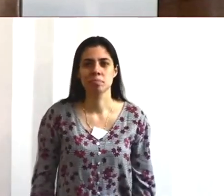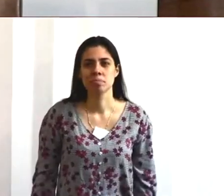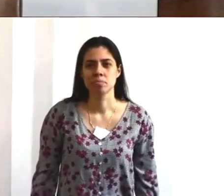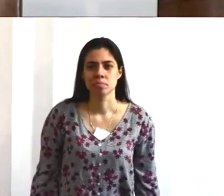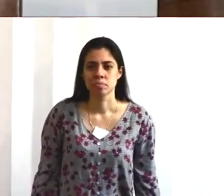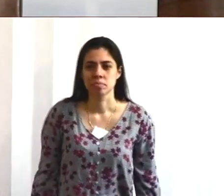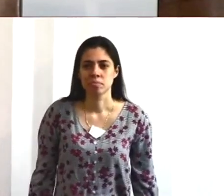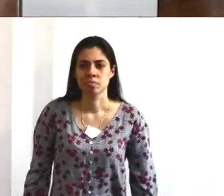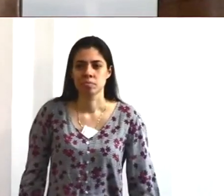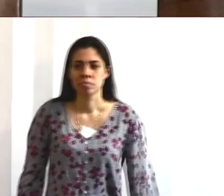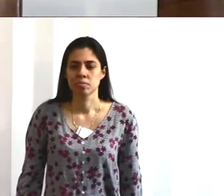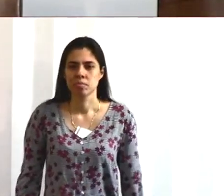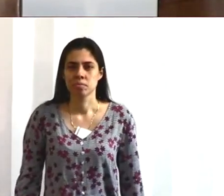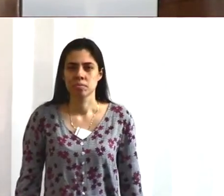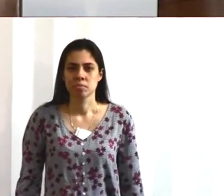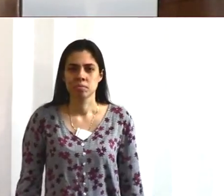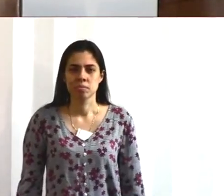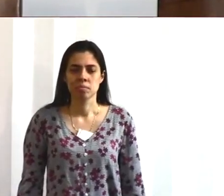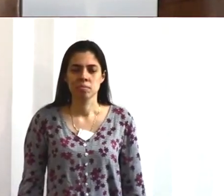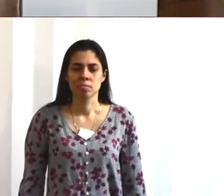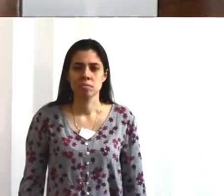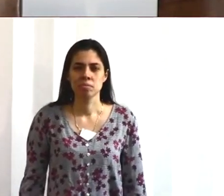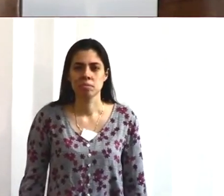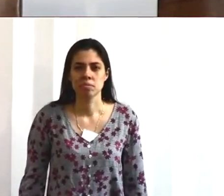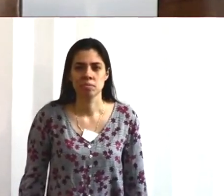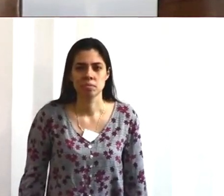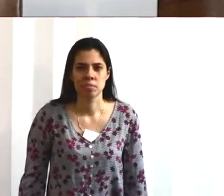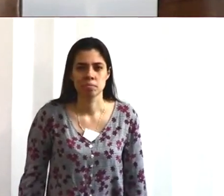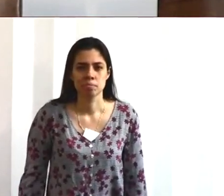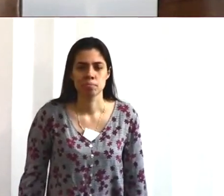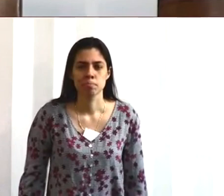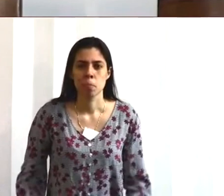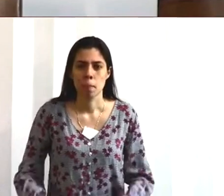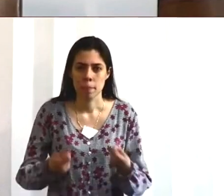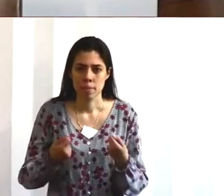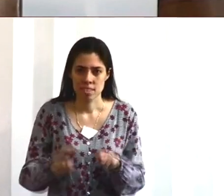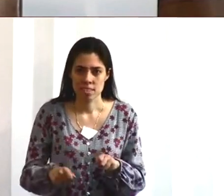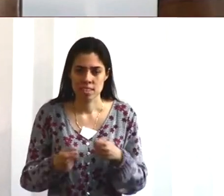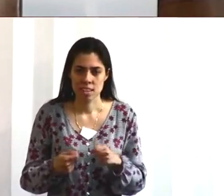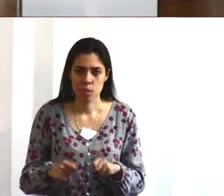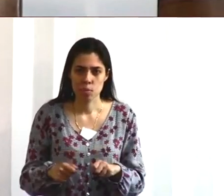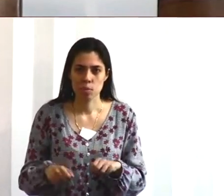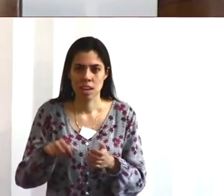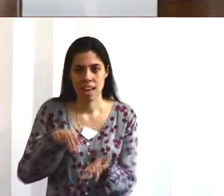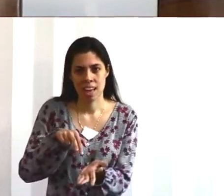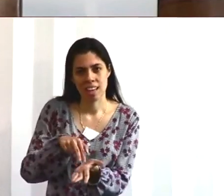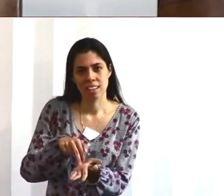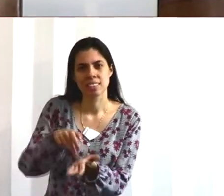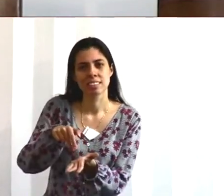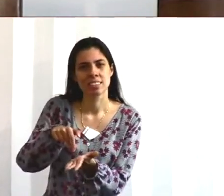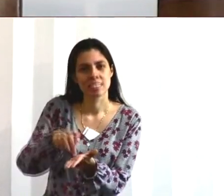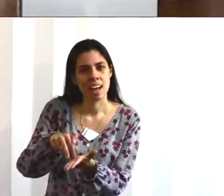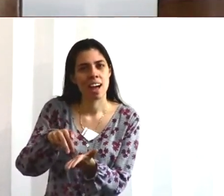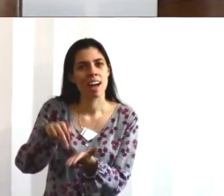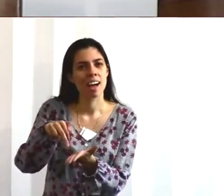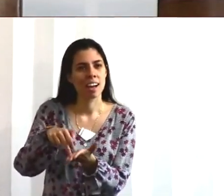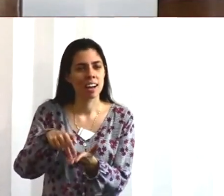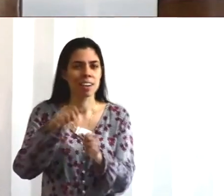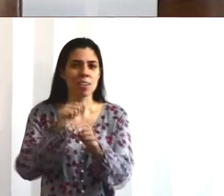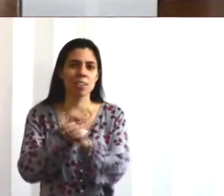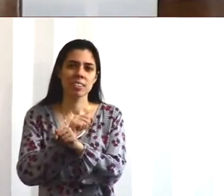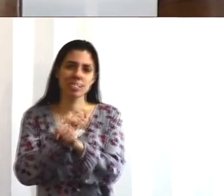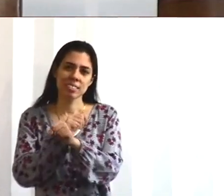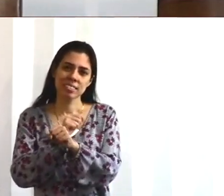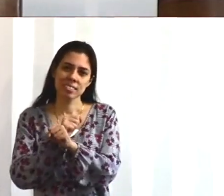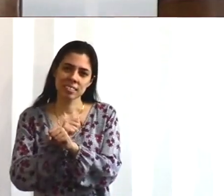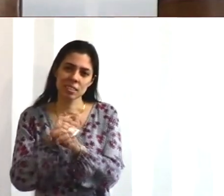final. Caminhar nesses dias maus é caminhar com esperança. Nós fazemos parte de um povo